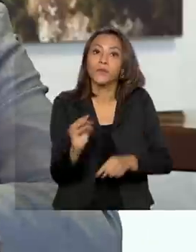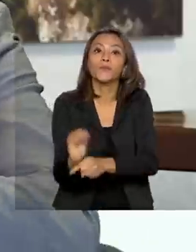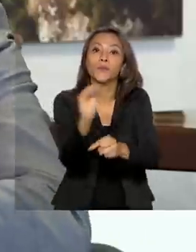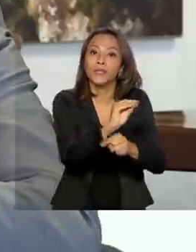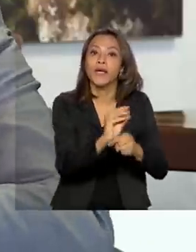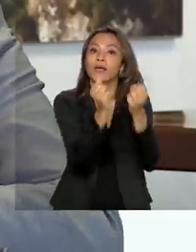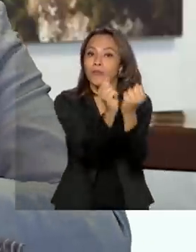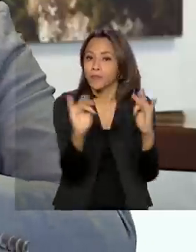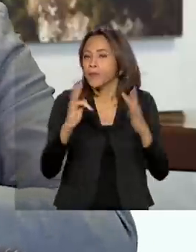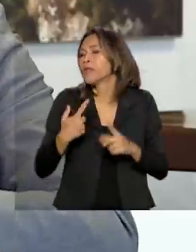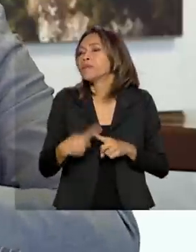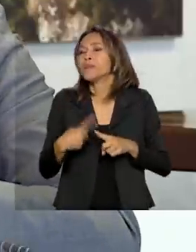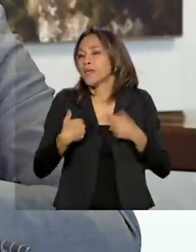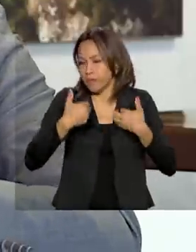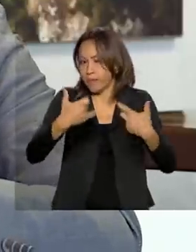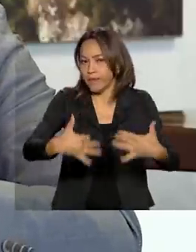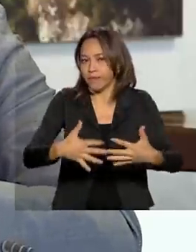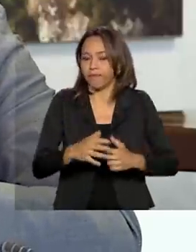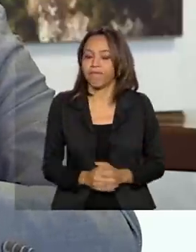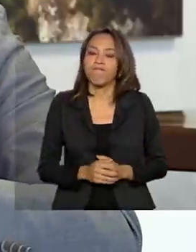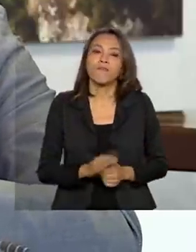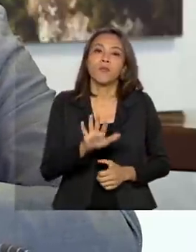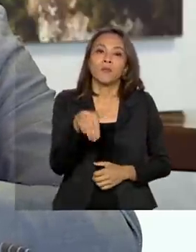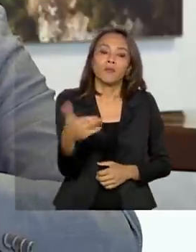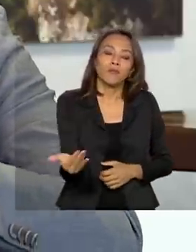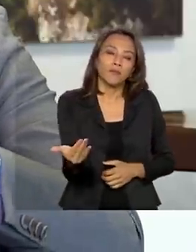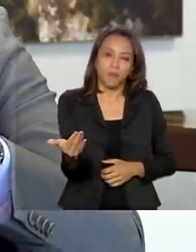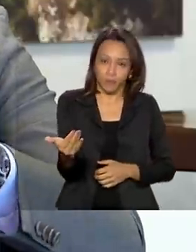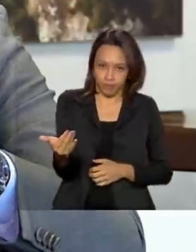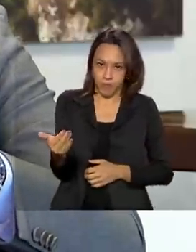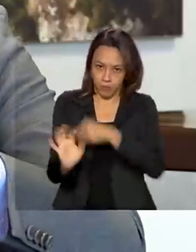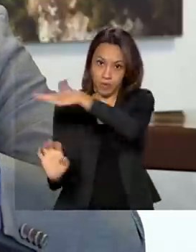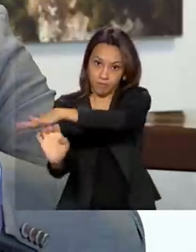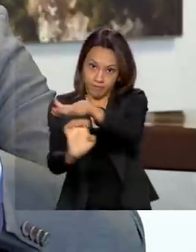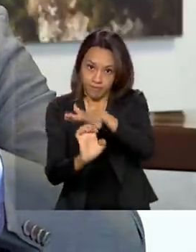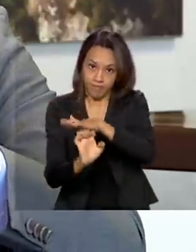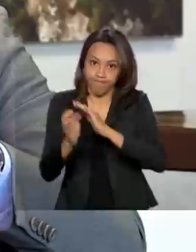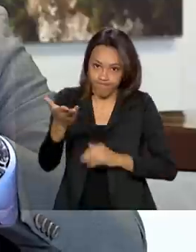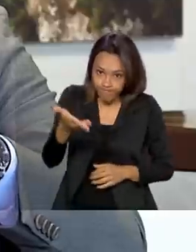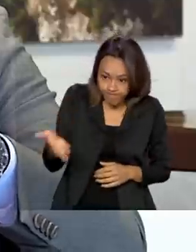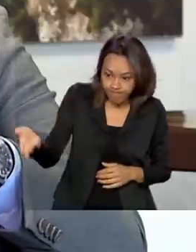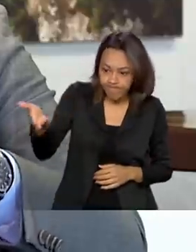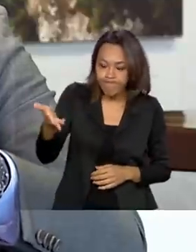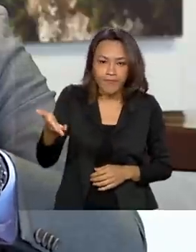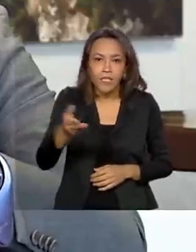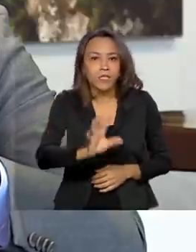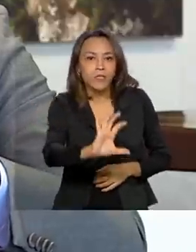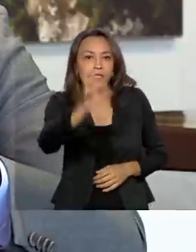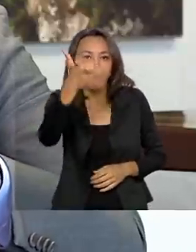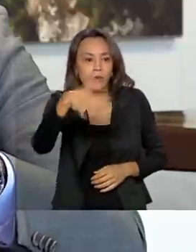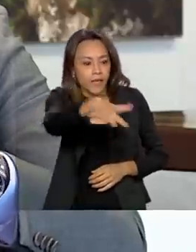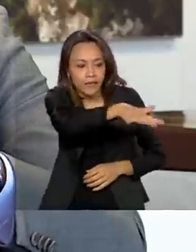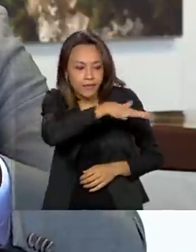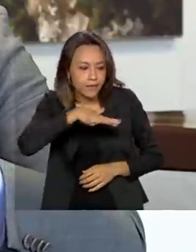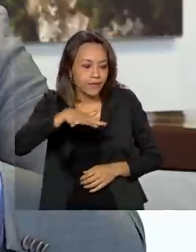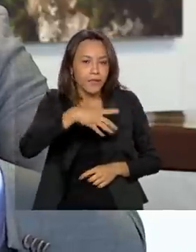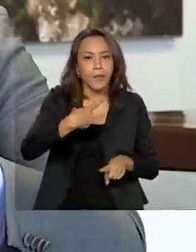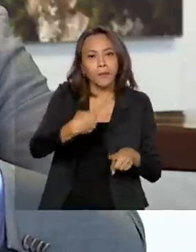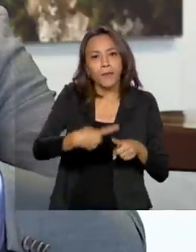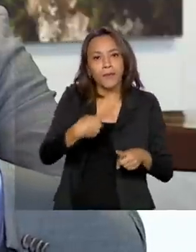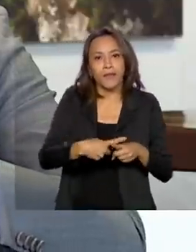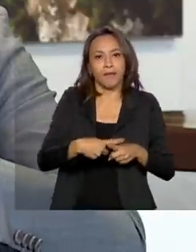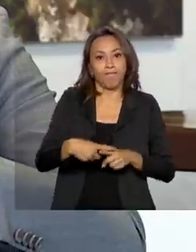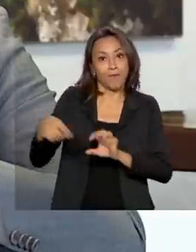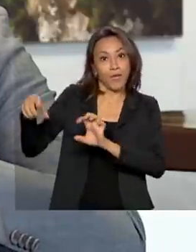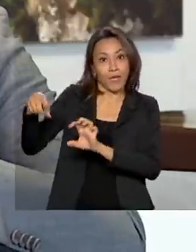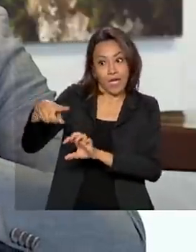ambiente. Eu explico por quê. Quando um determinado empreendimento deixa de acontecer porque o